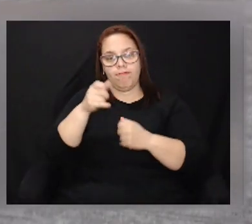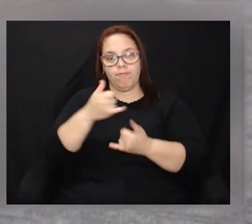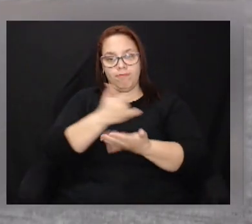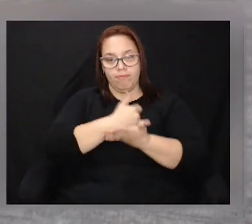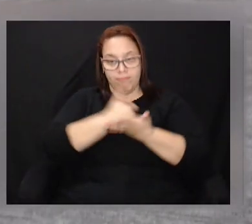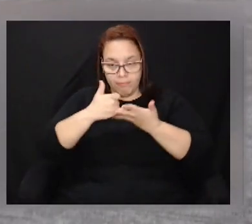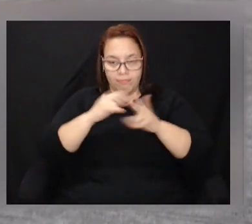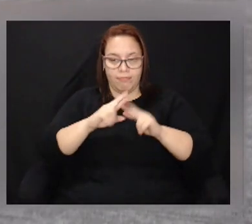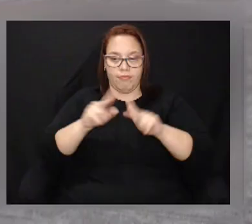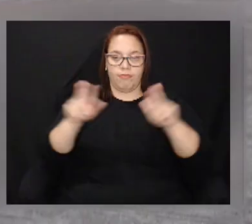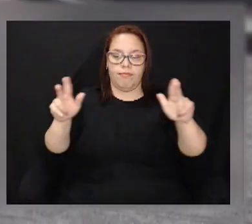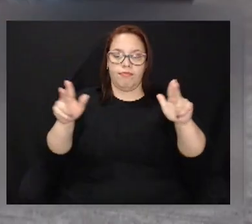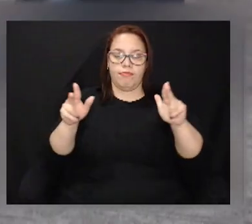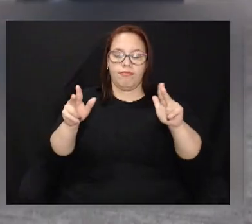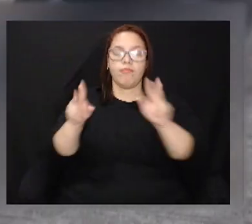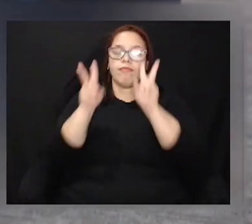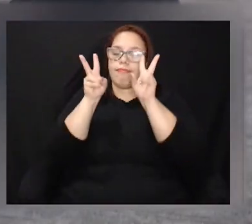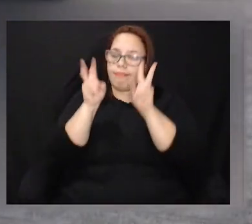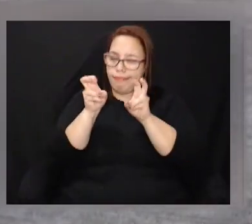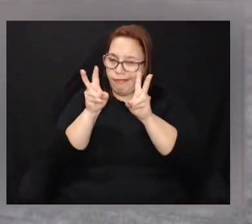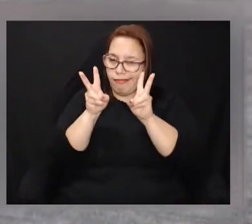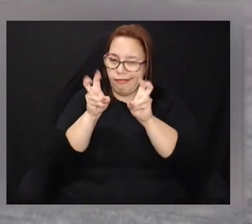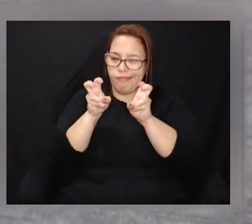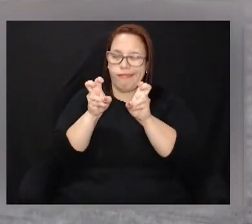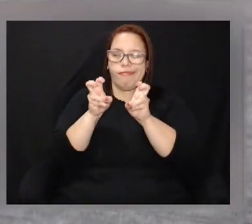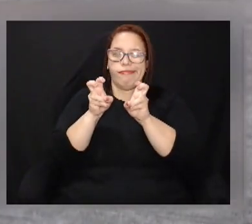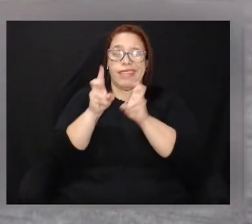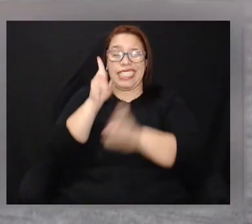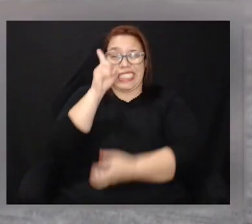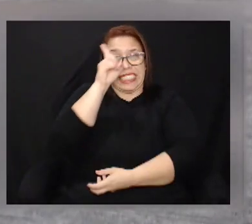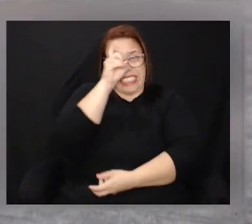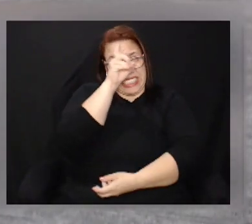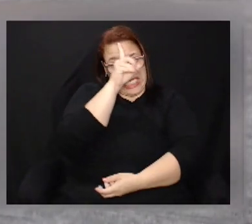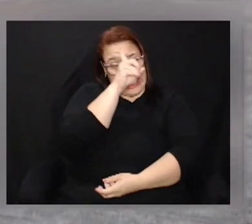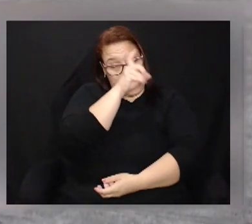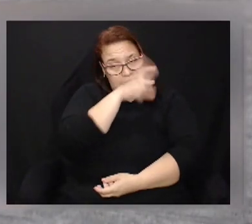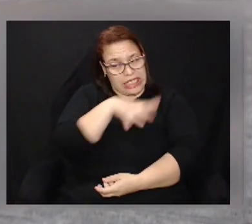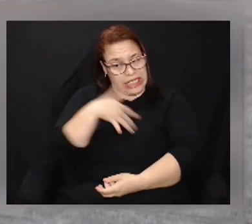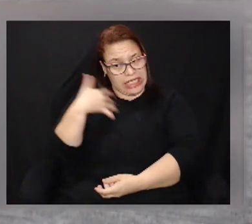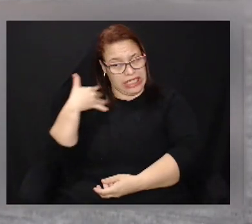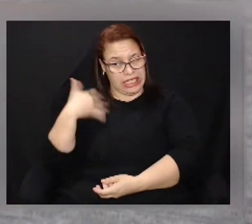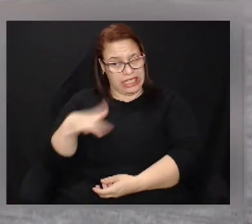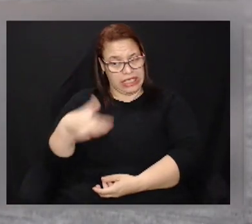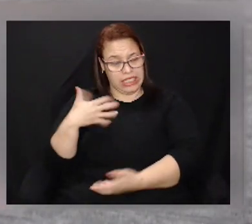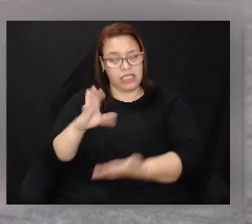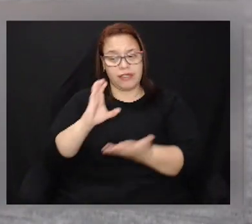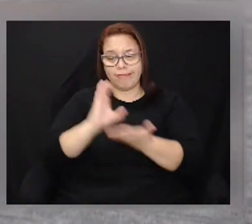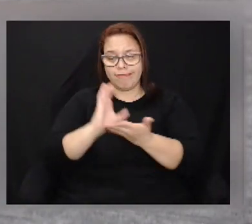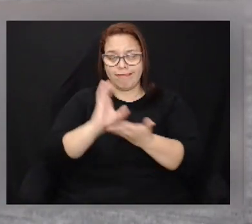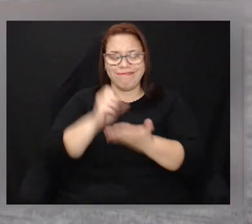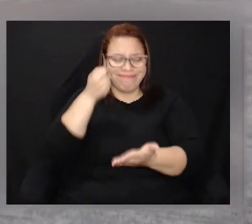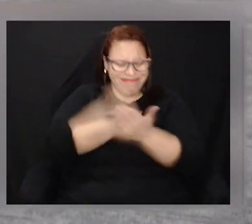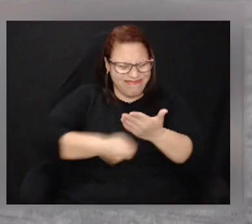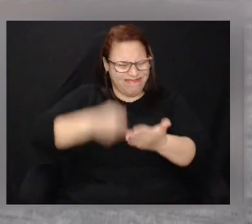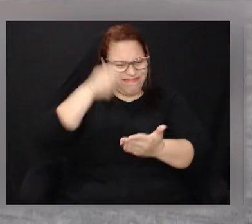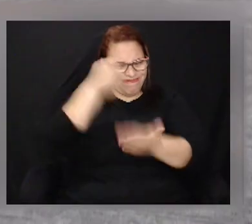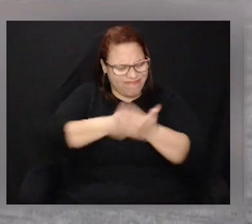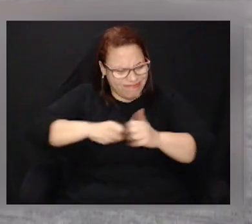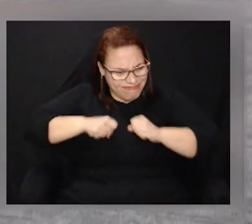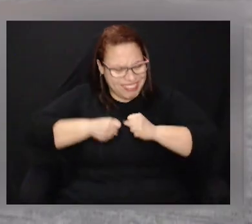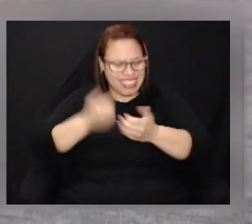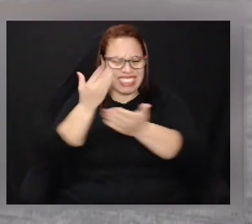um assunto difícil, às vezes, complexo, E o Conselho se dedica a debruçar, a estudar